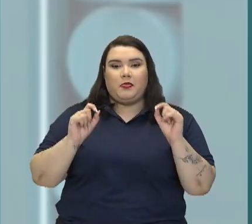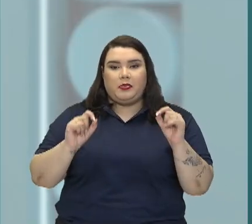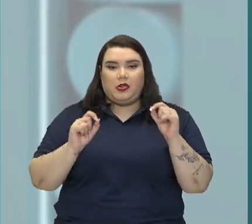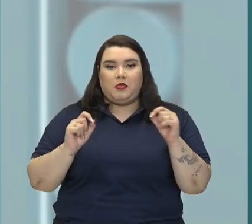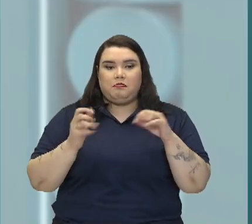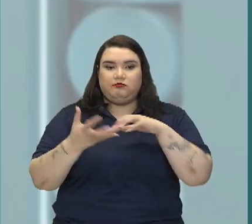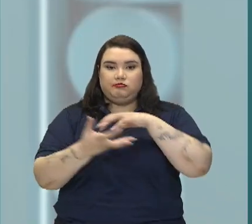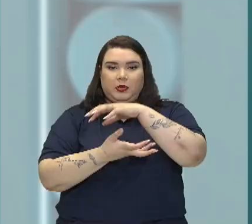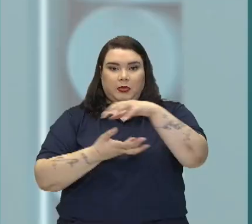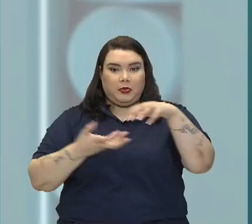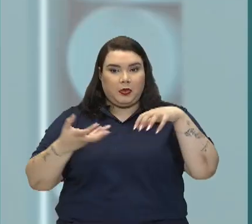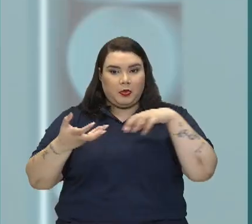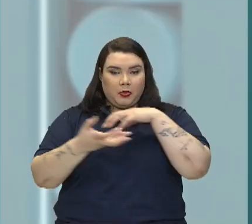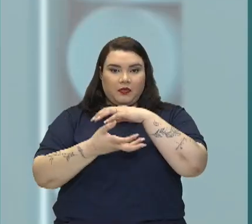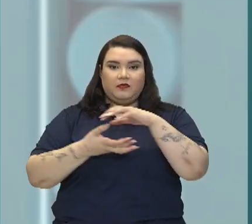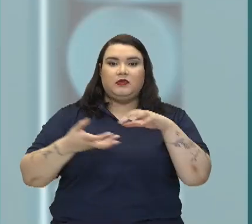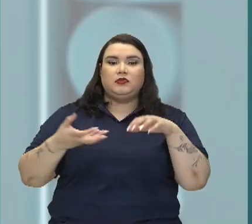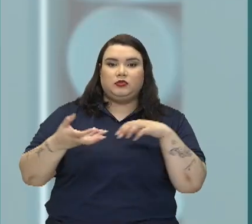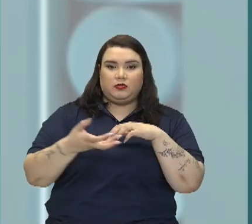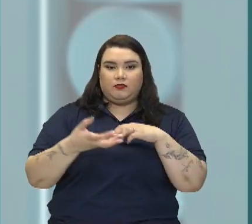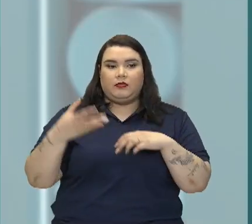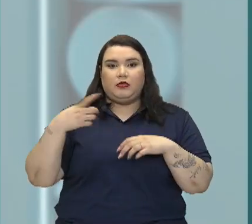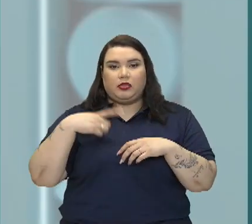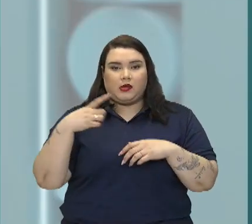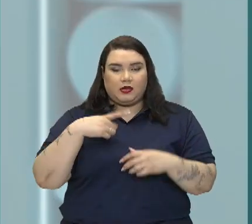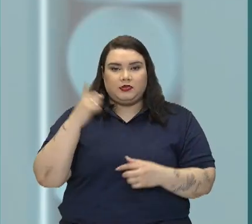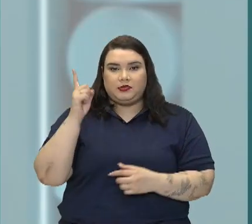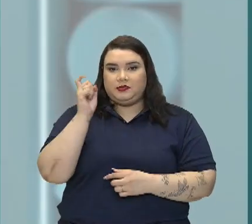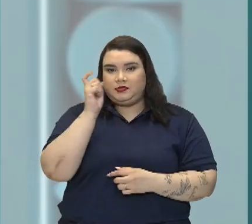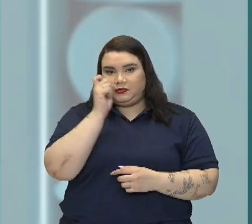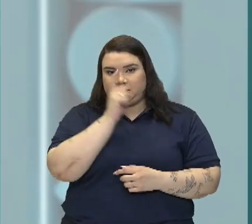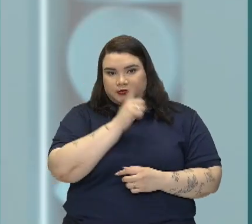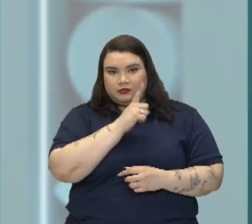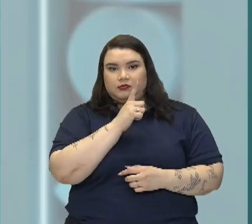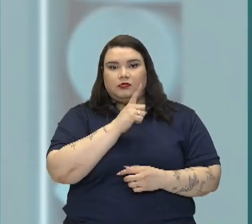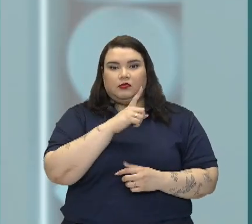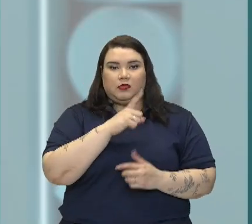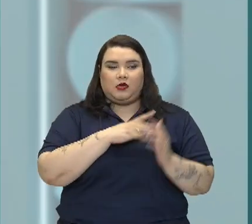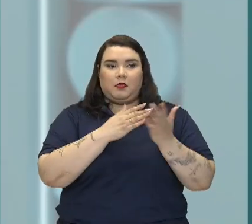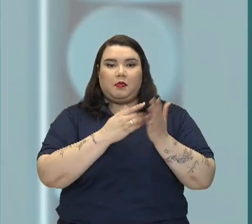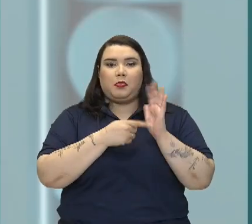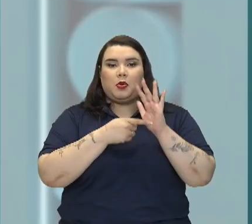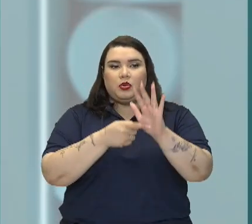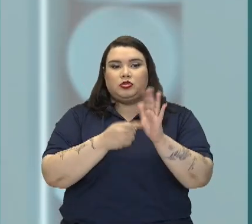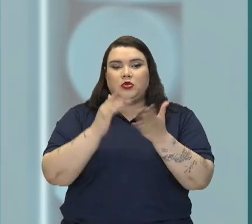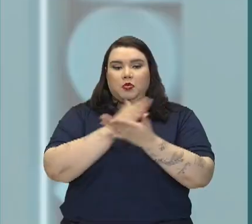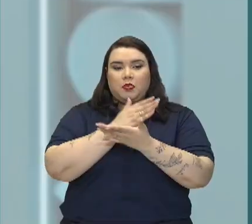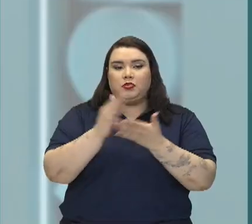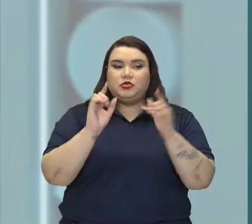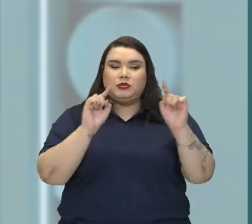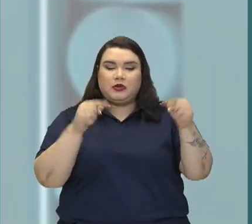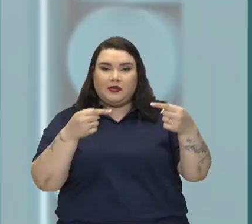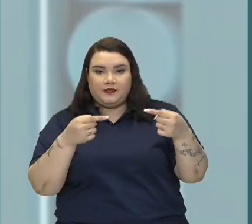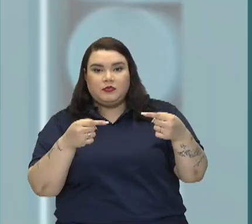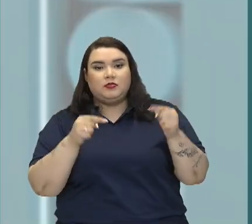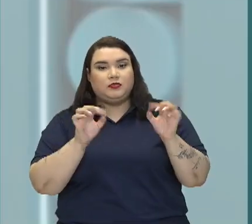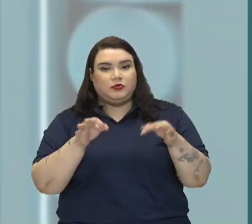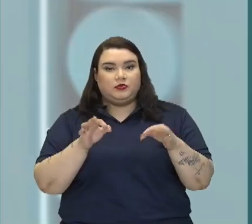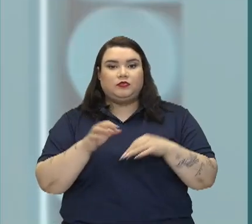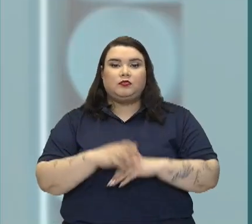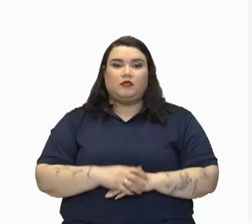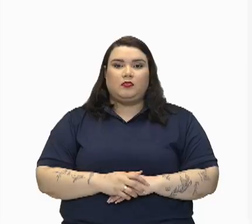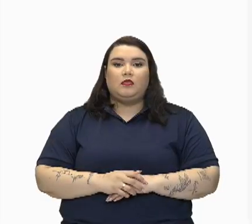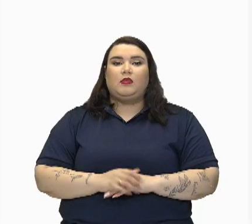trazer, o enredo já vai se complicando e trazendo alguns desafios, né? E aí vem